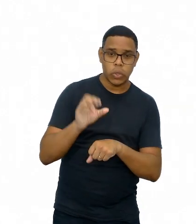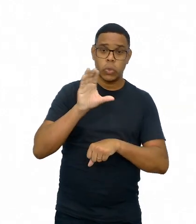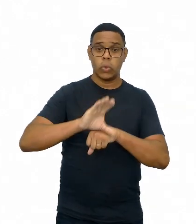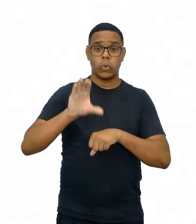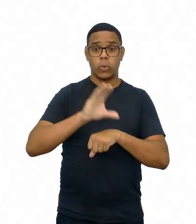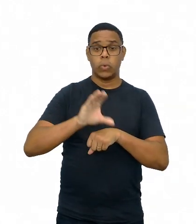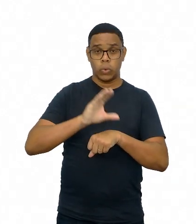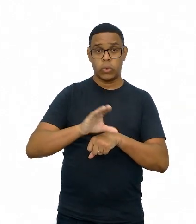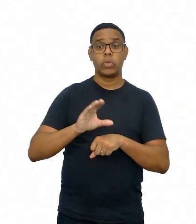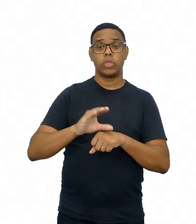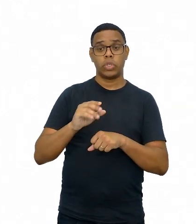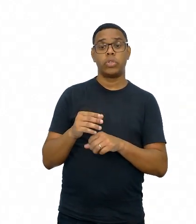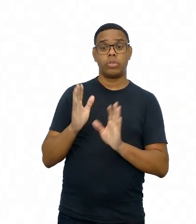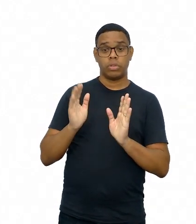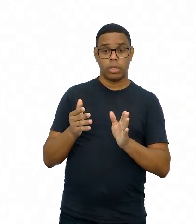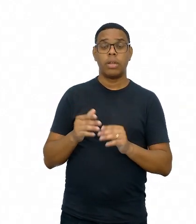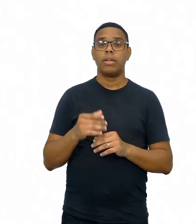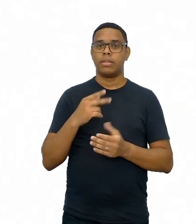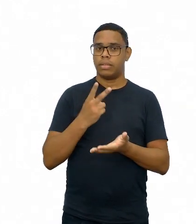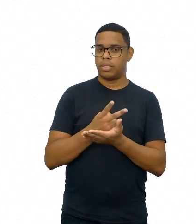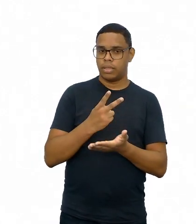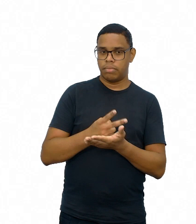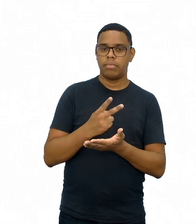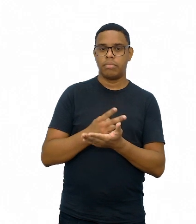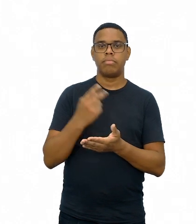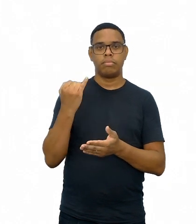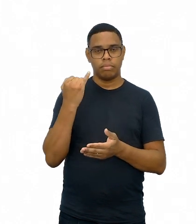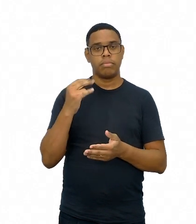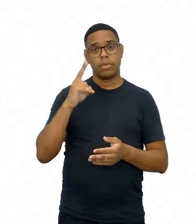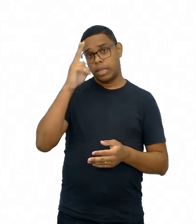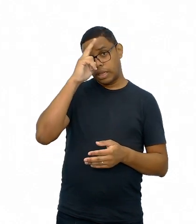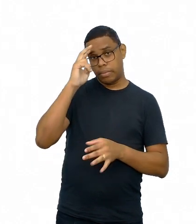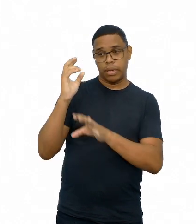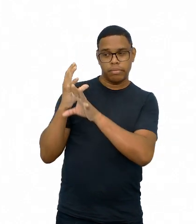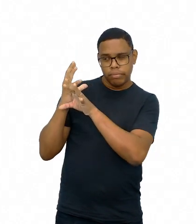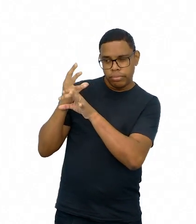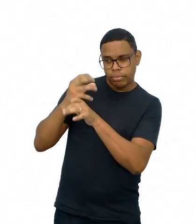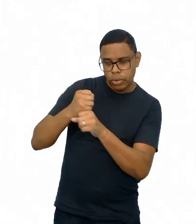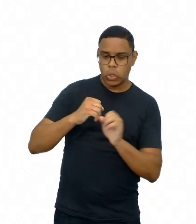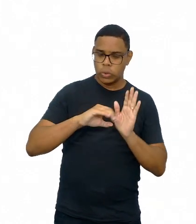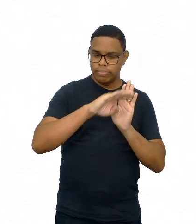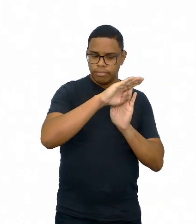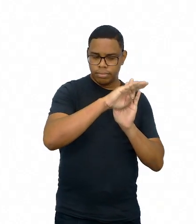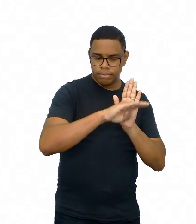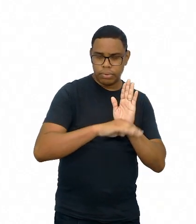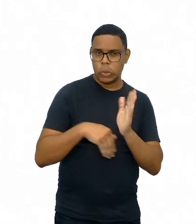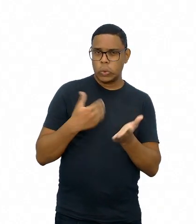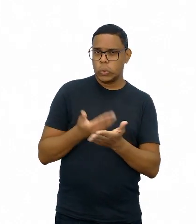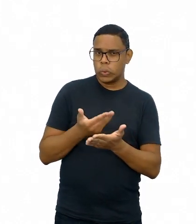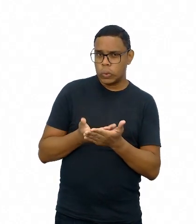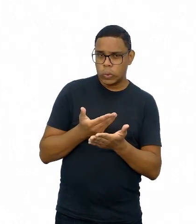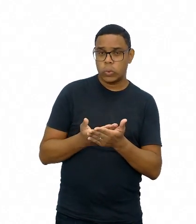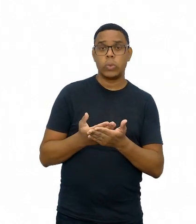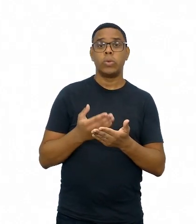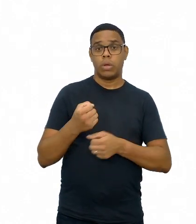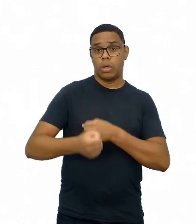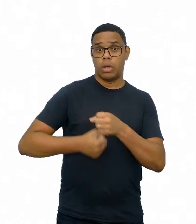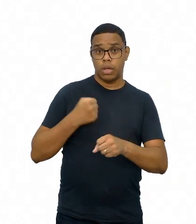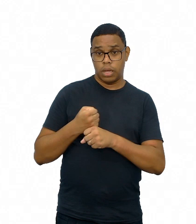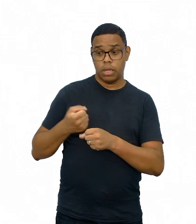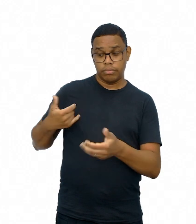já desenvolvemos juntos, sempre vale a pena revermos aí o caminho que já trilhamos ao longo deste